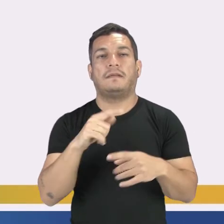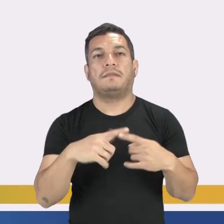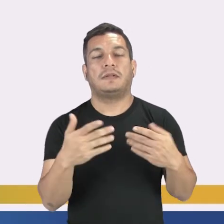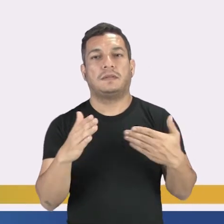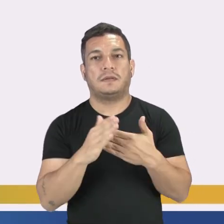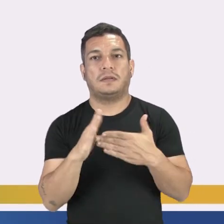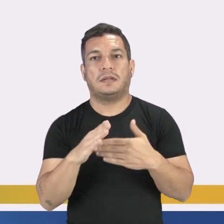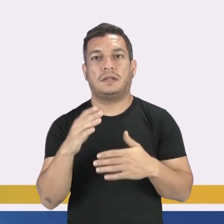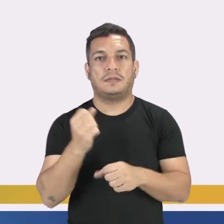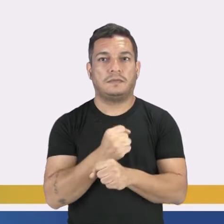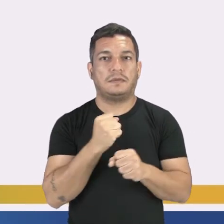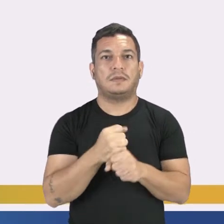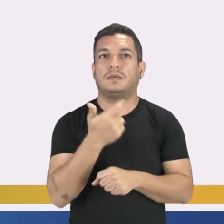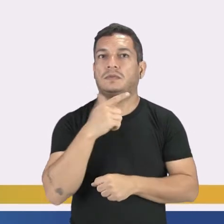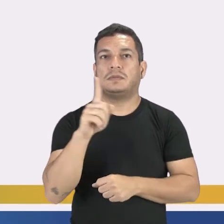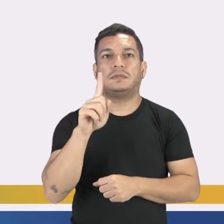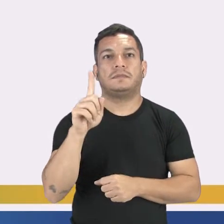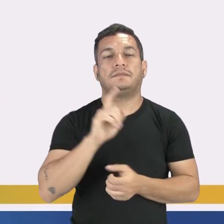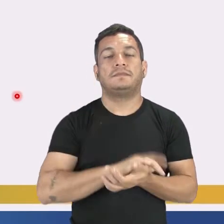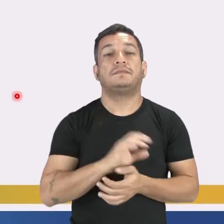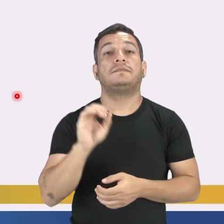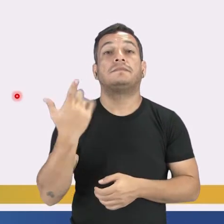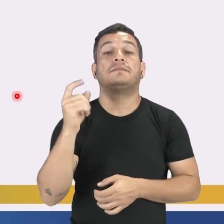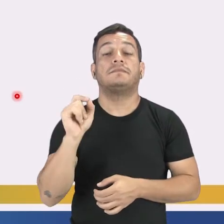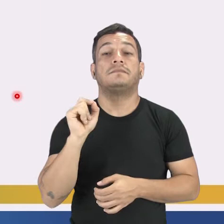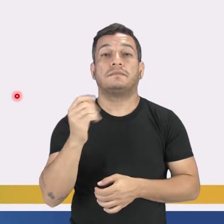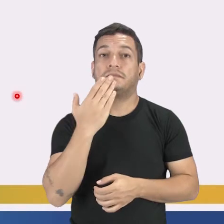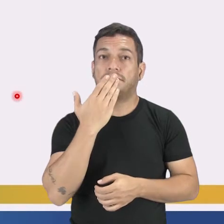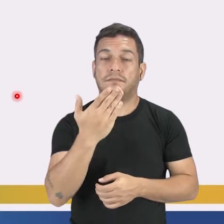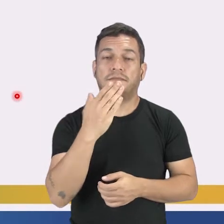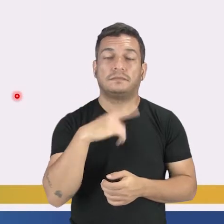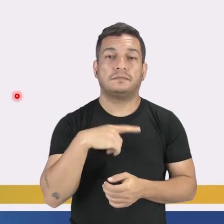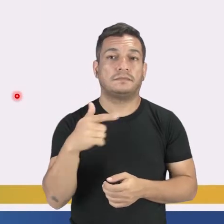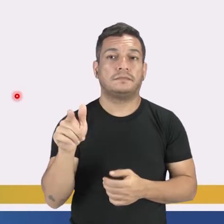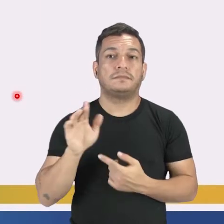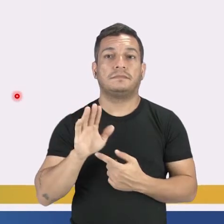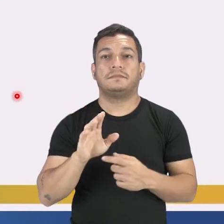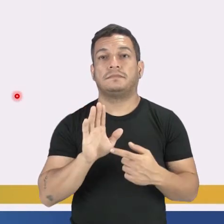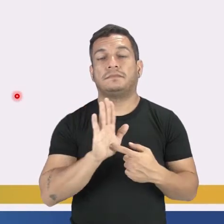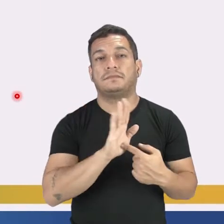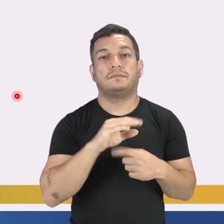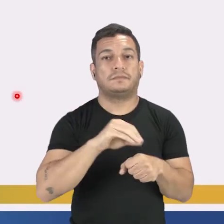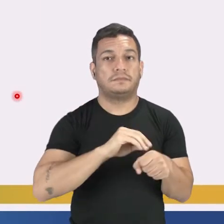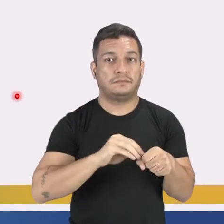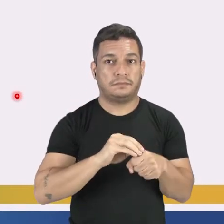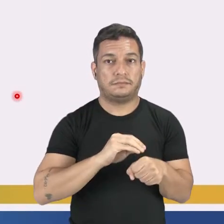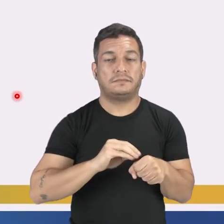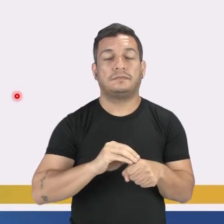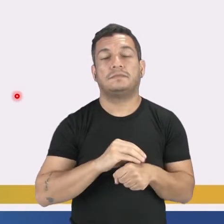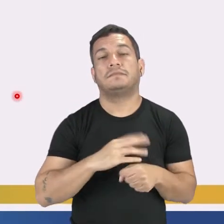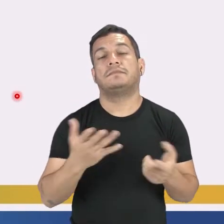de concreto. E aí, o que acontece nesse tipo? A gente não tem uma emissão agora de partículas,